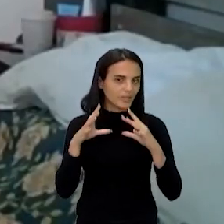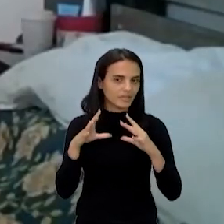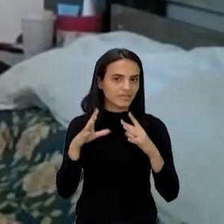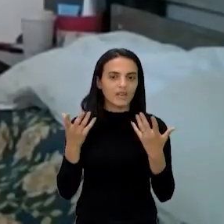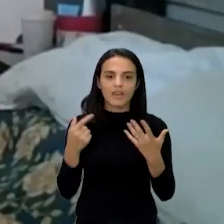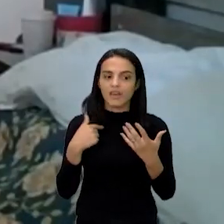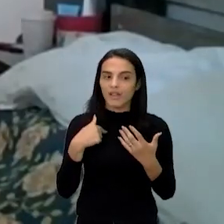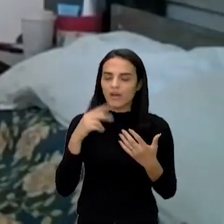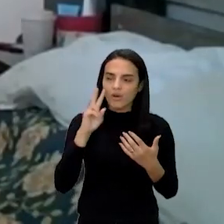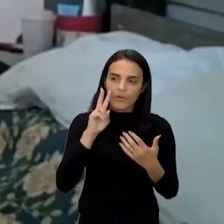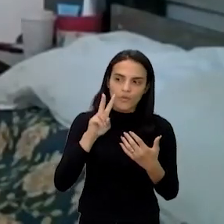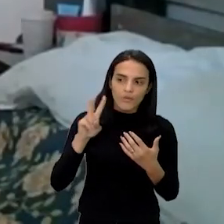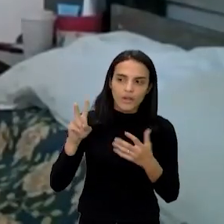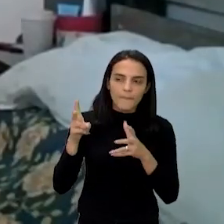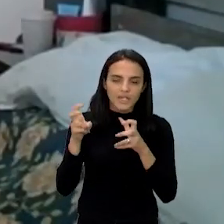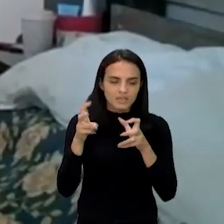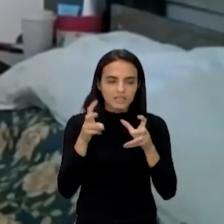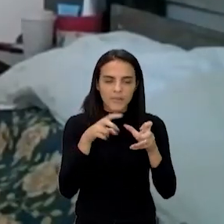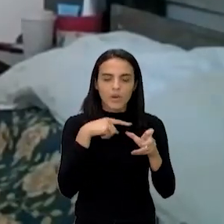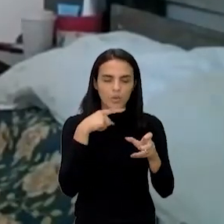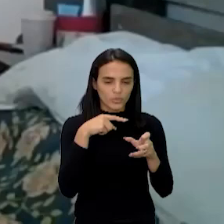prevendo muitas coisas, né? Então,